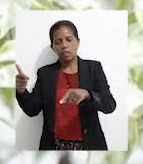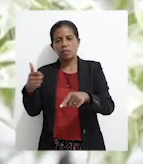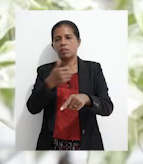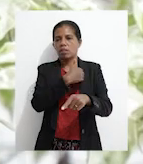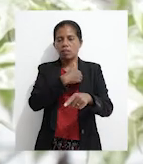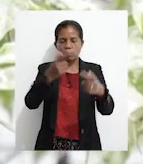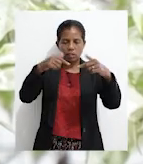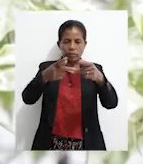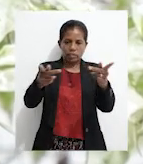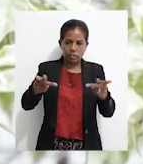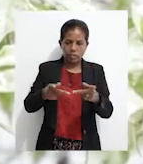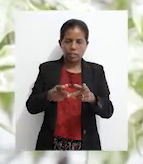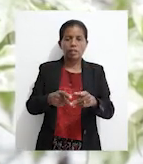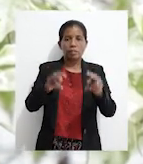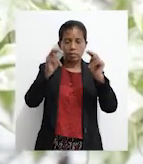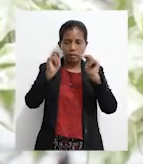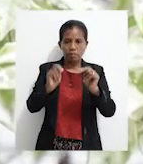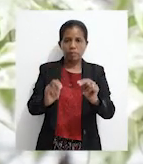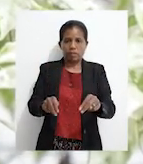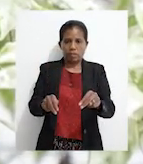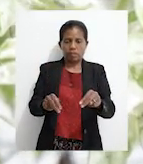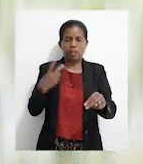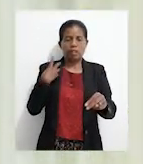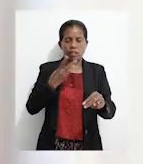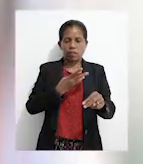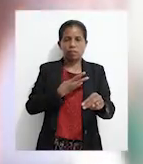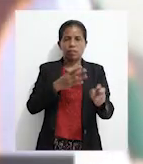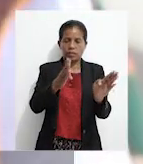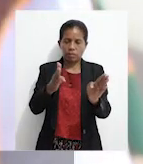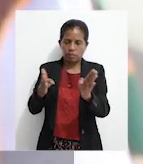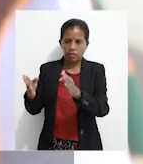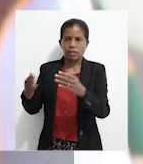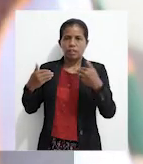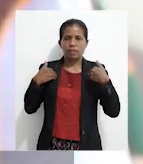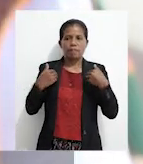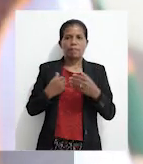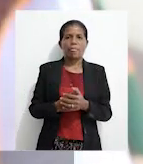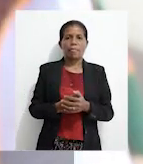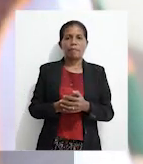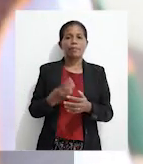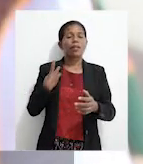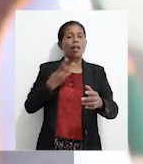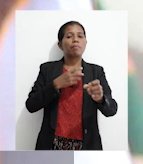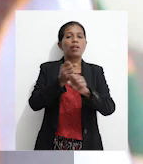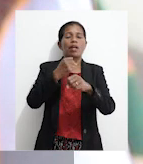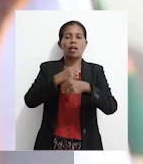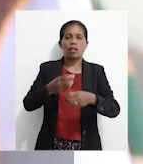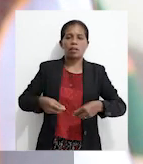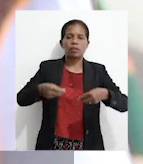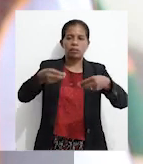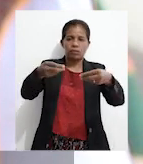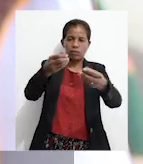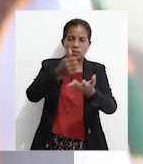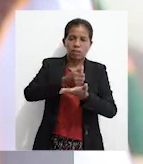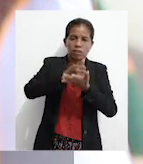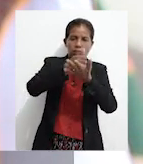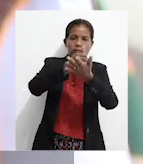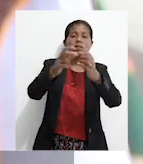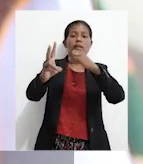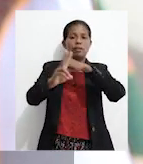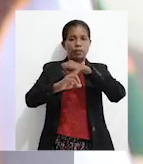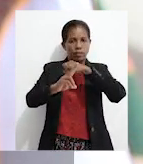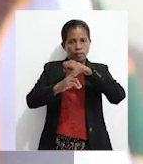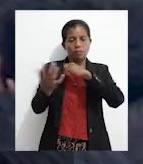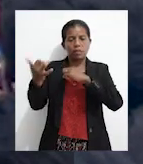dene então buat nebe positive tebes e proseso nebe makia buat nebe mak ami halo ho di fo apoio ba vítima